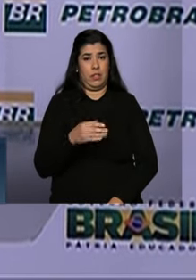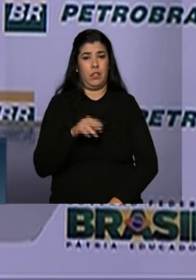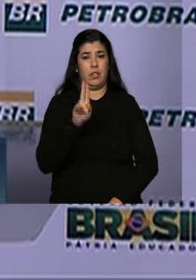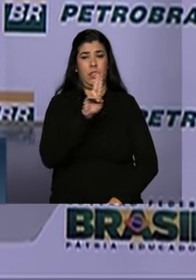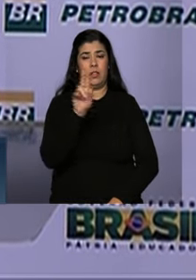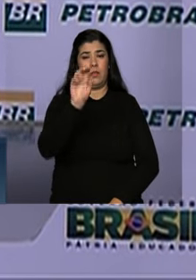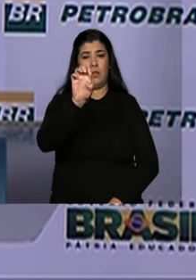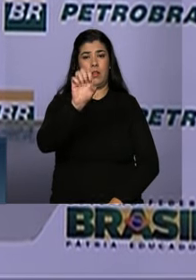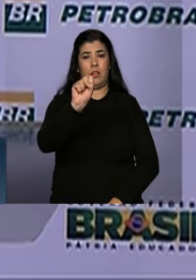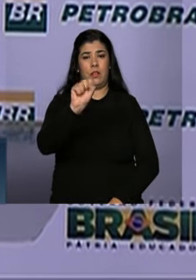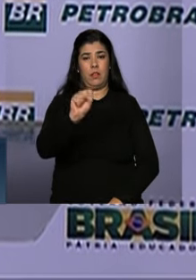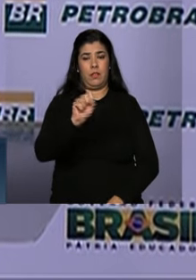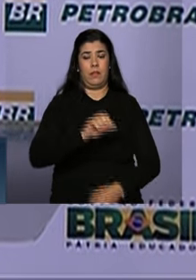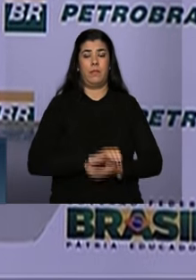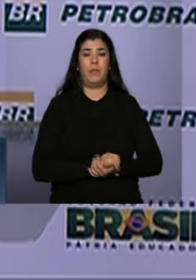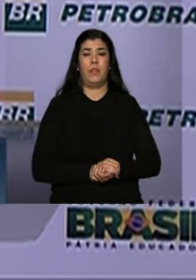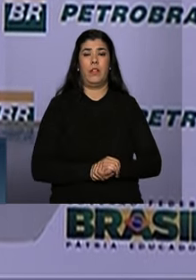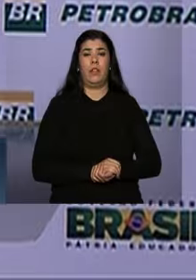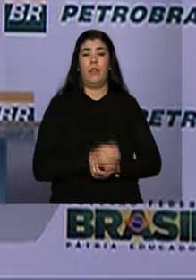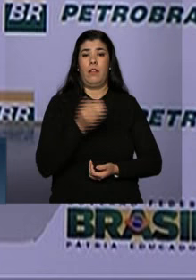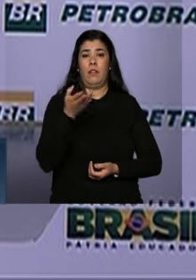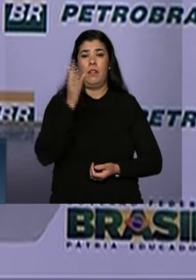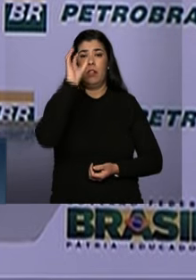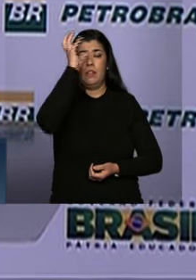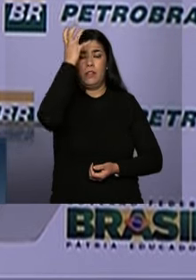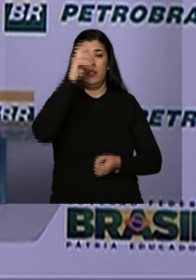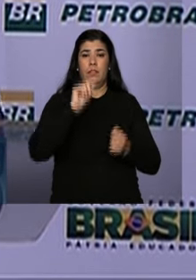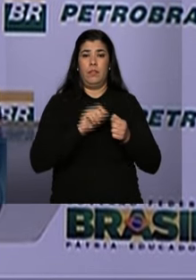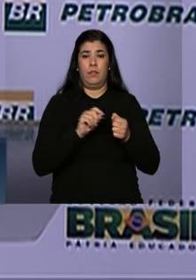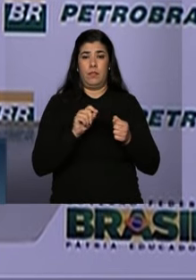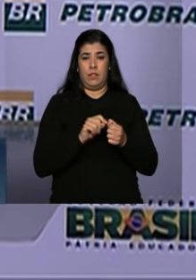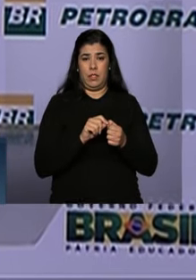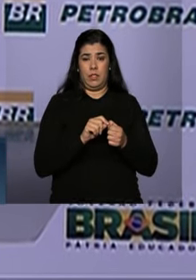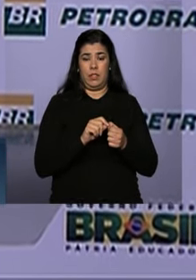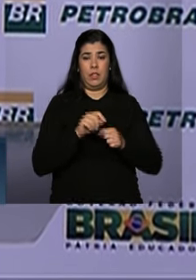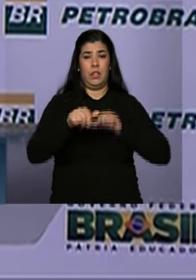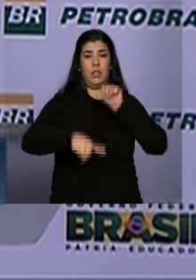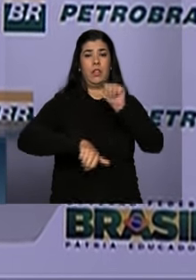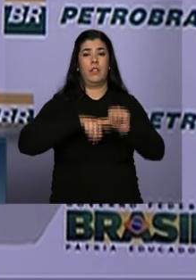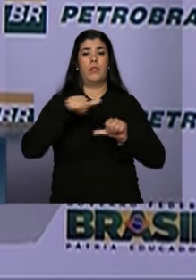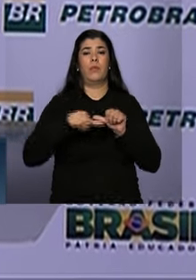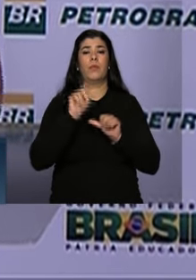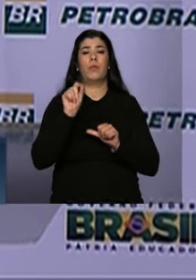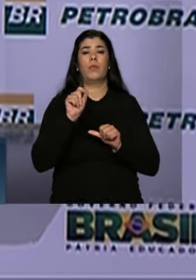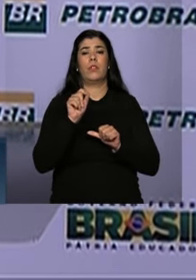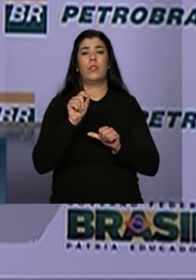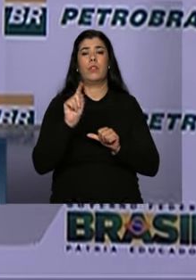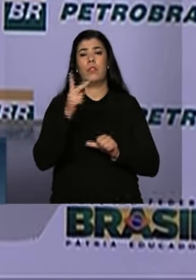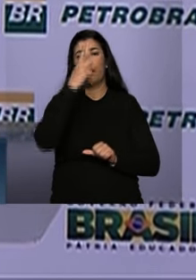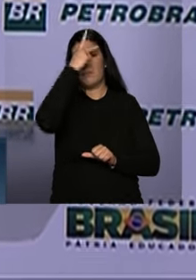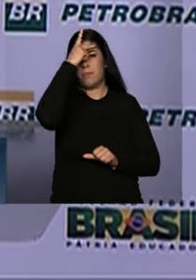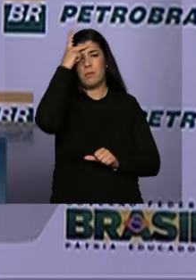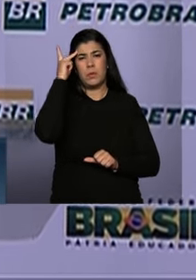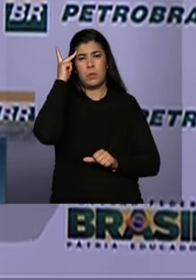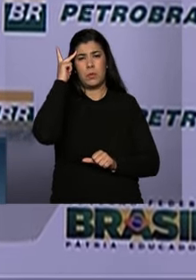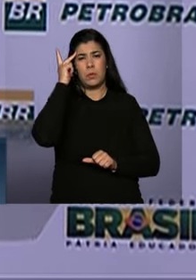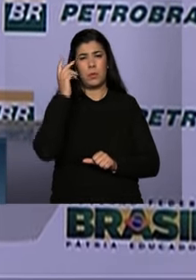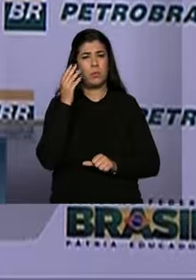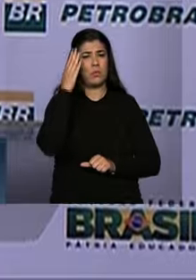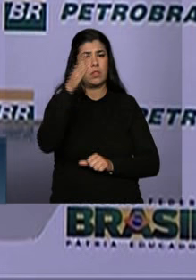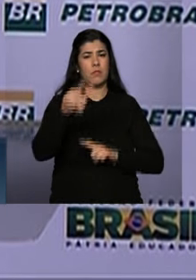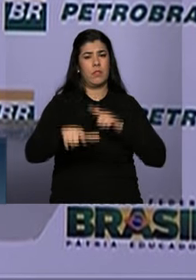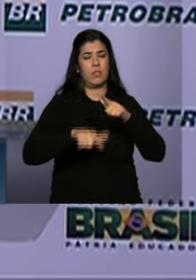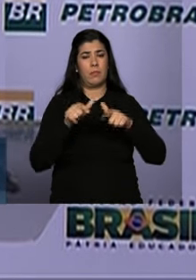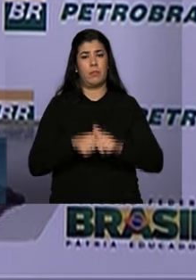Atlântico Sul. Porque esta decisão transformou homens que estavam cortando cana